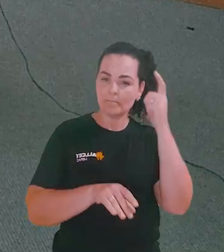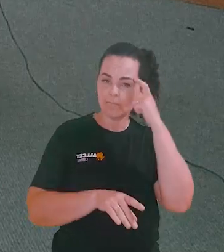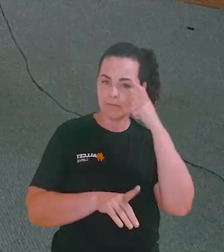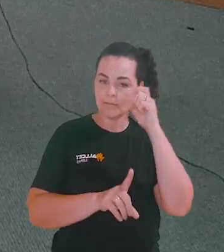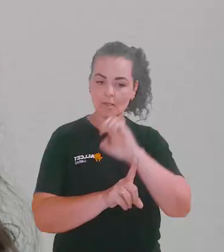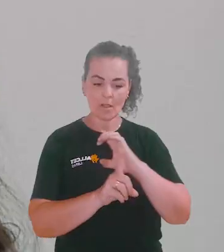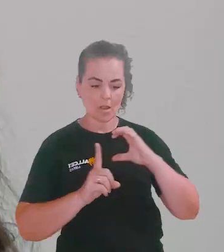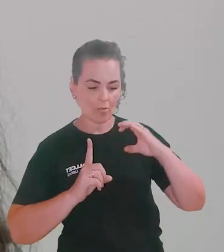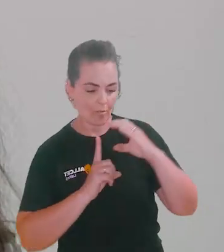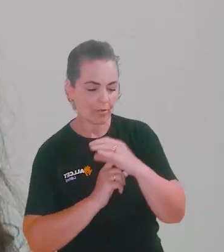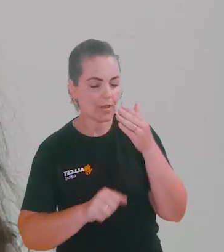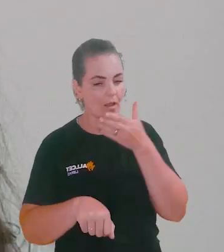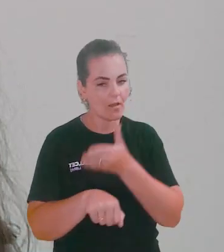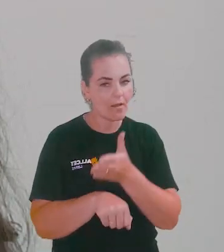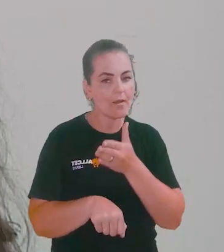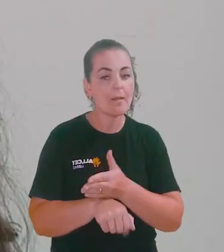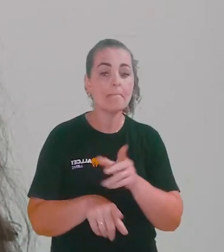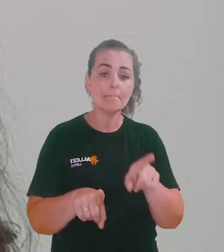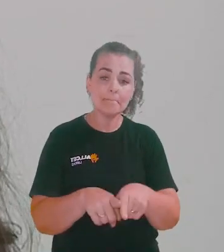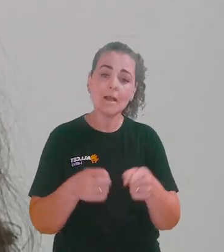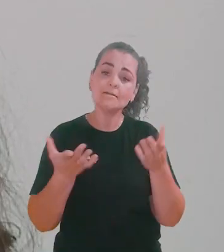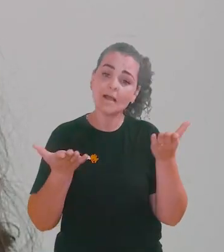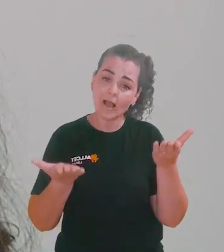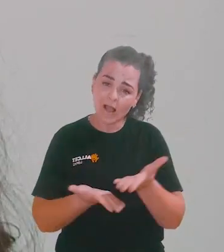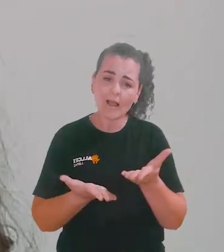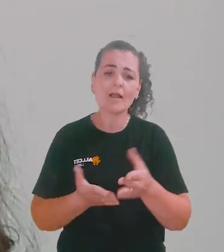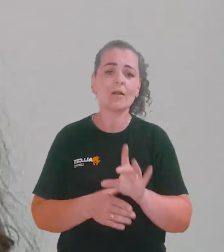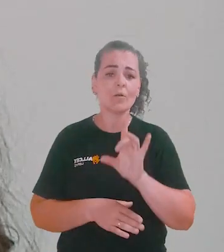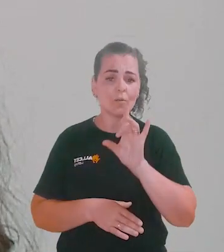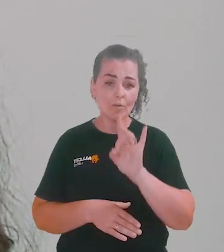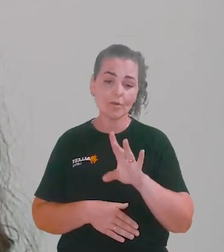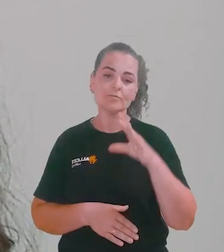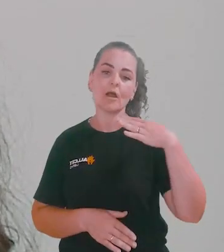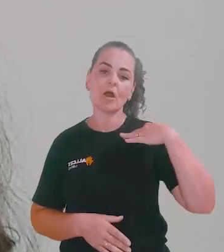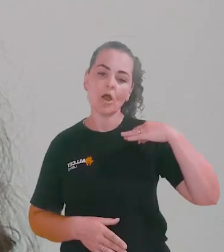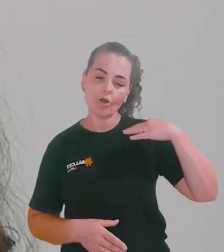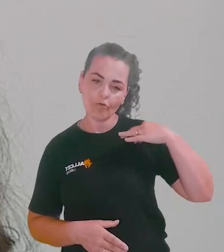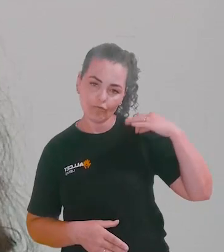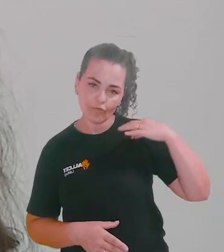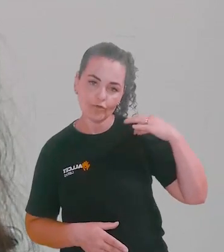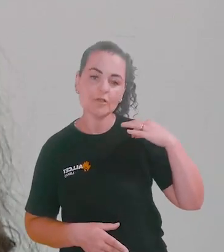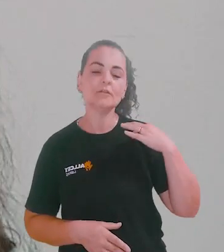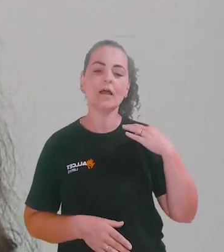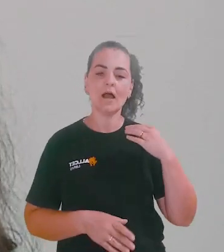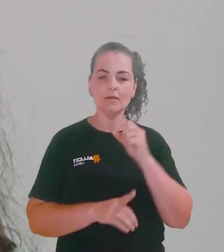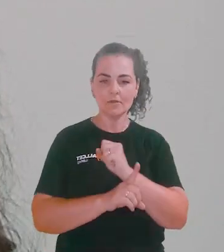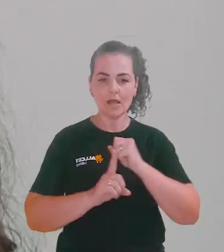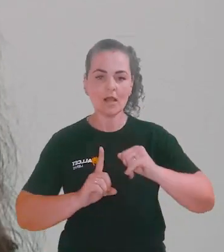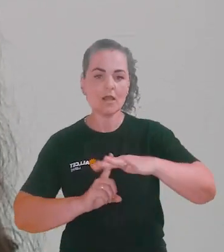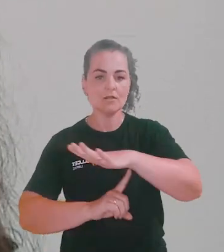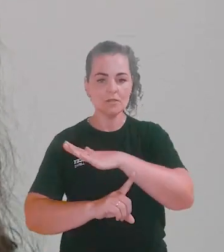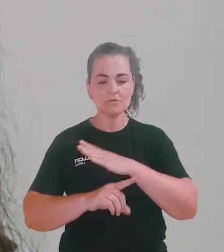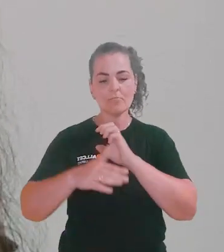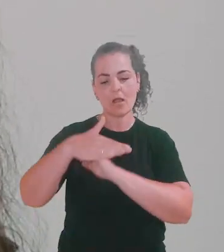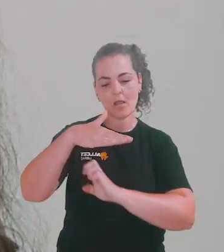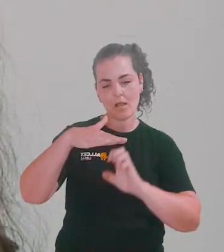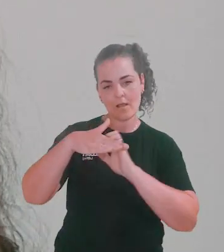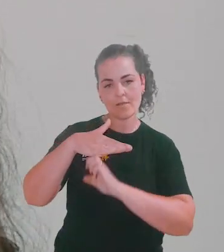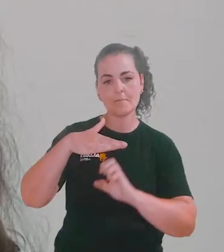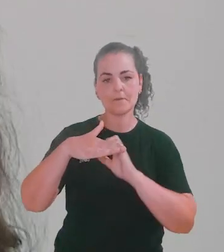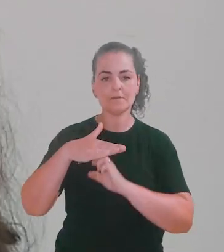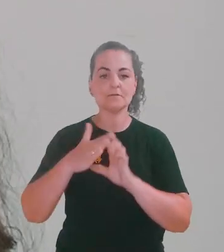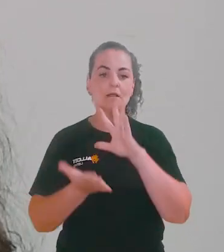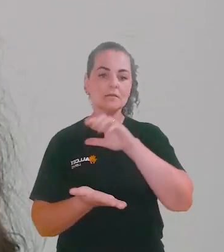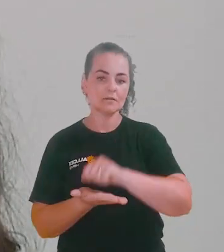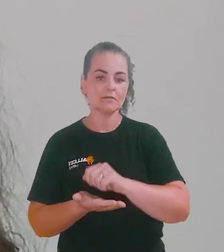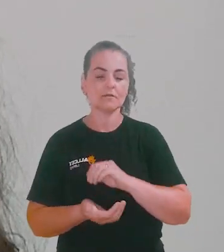para a comunidade, outras formas de capacitação, mas no momento é voltado mais para a área do voluntariado, da ação social, do voluntariado